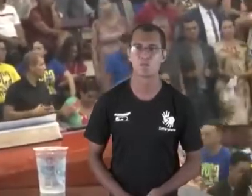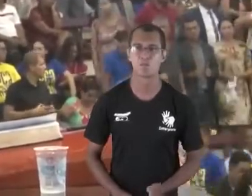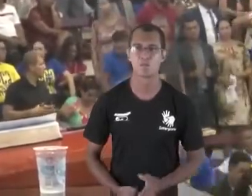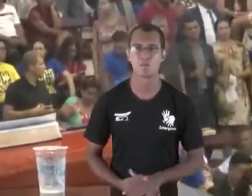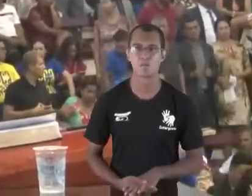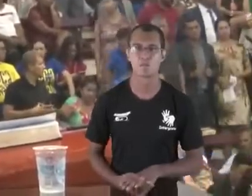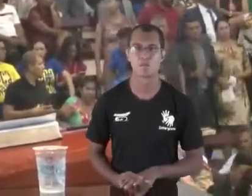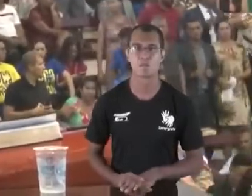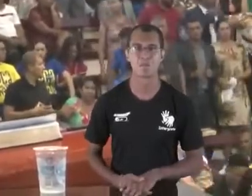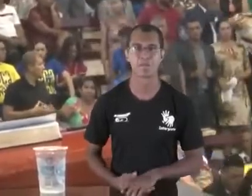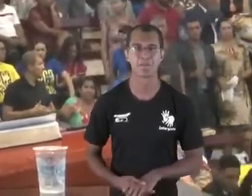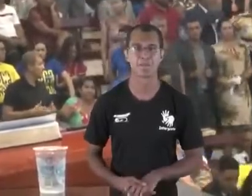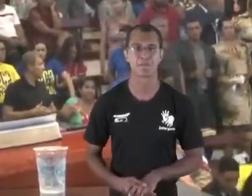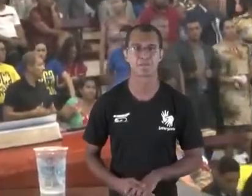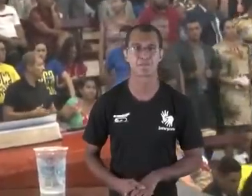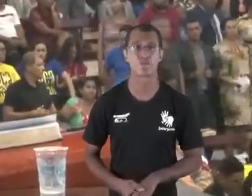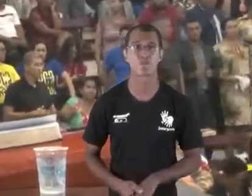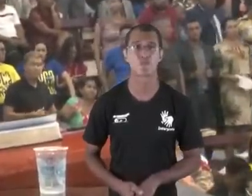Dá lugar.